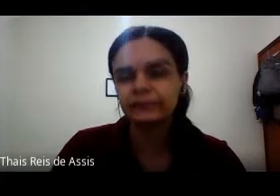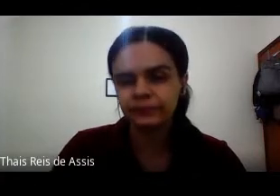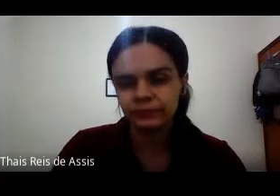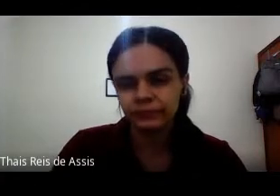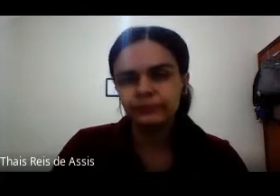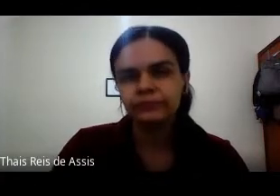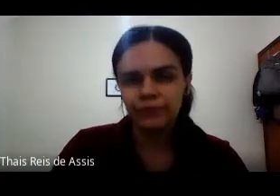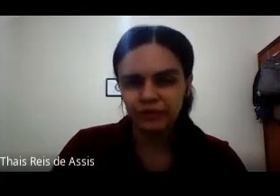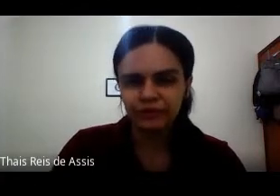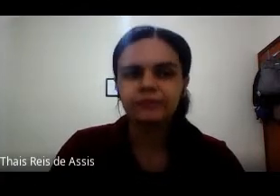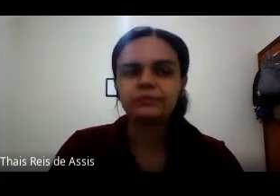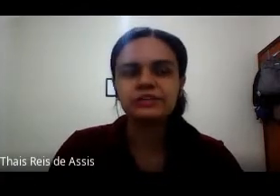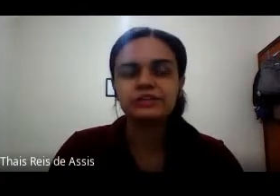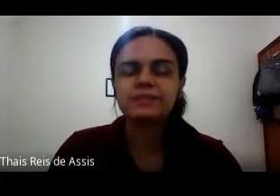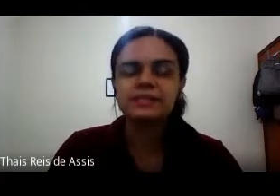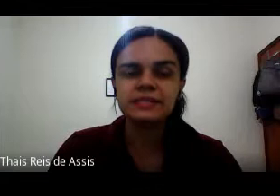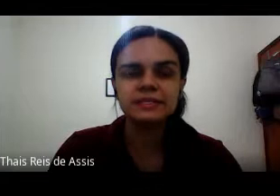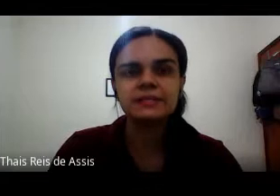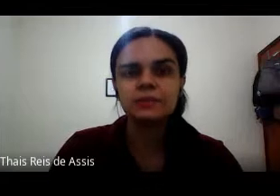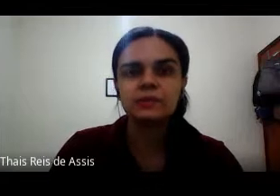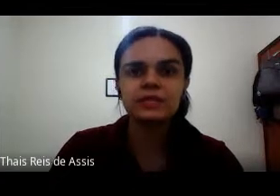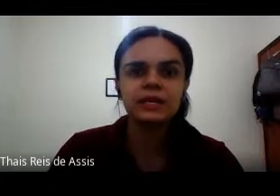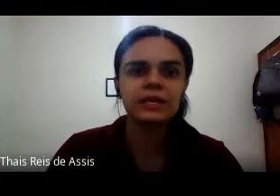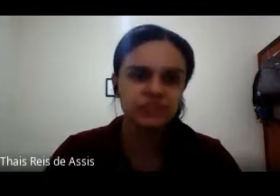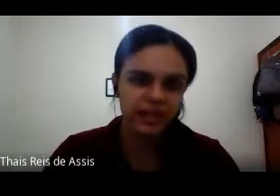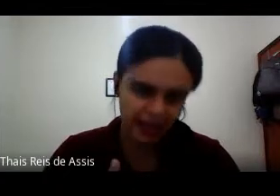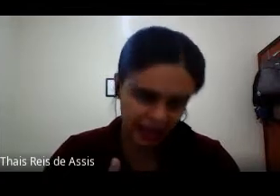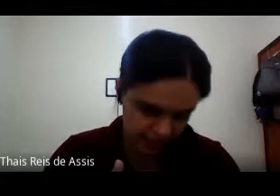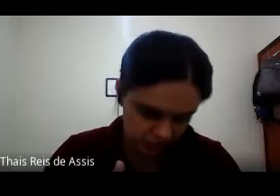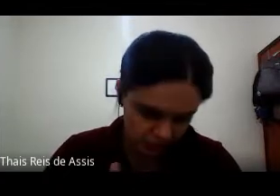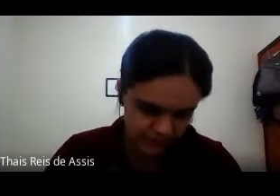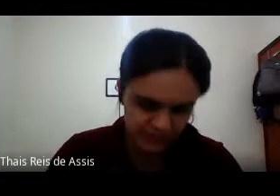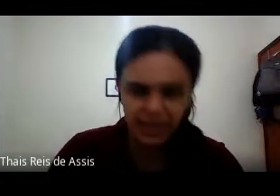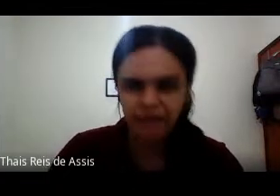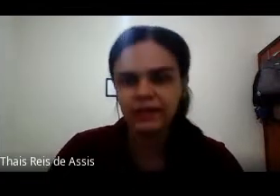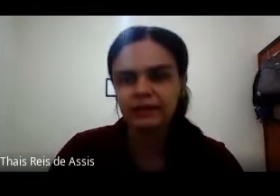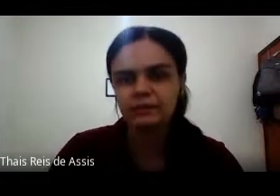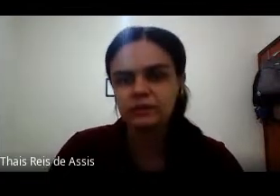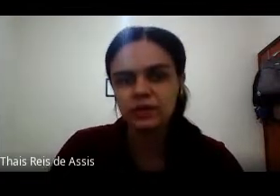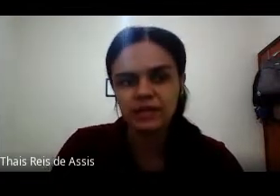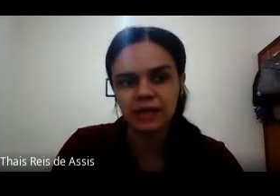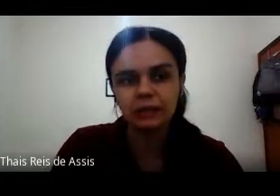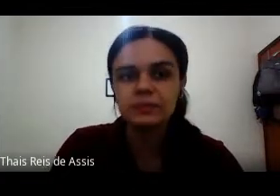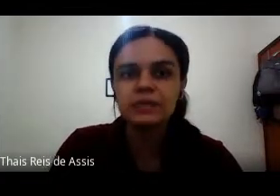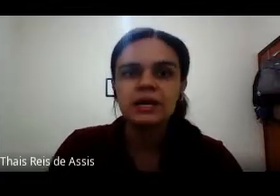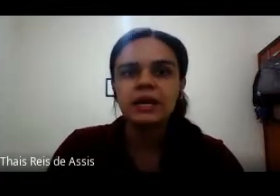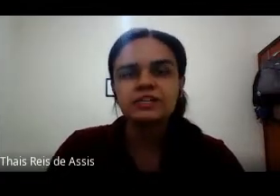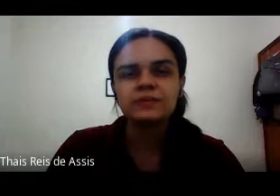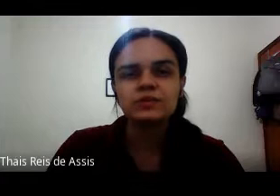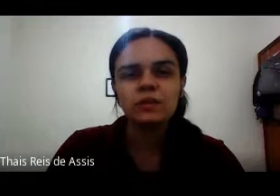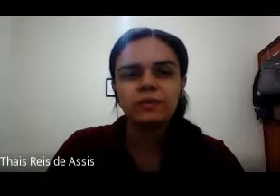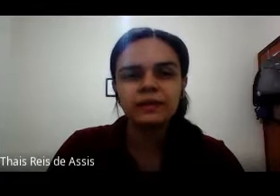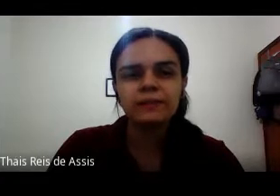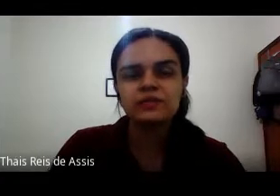além do afeto. A gente precisa, sim, conseguir enxergar as coisas que afetam os nossos alunos. A